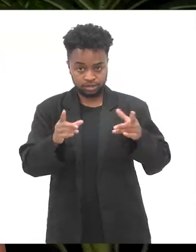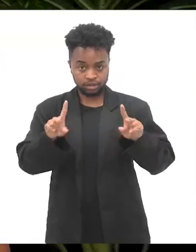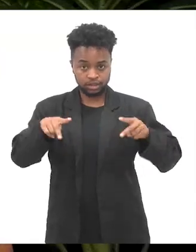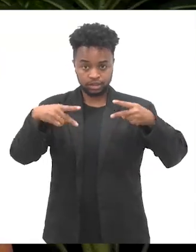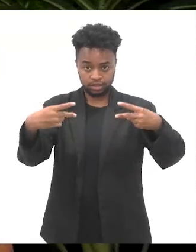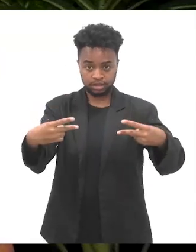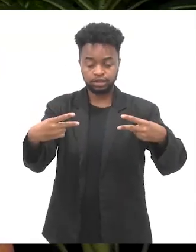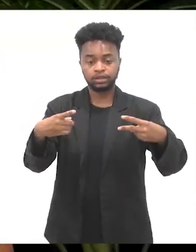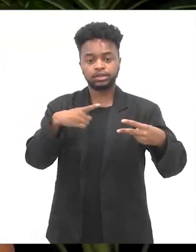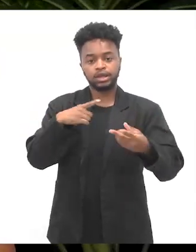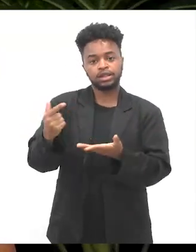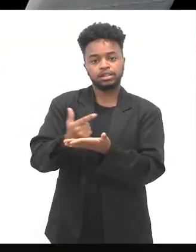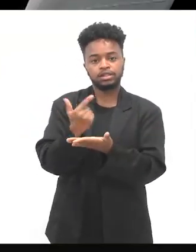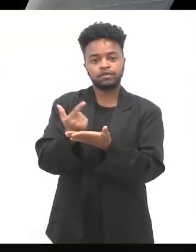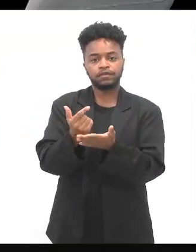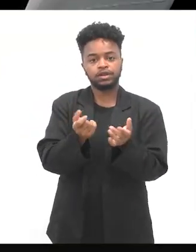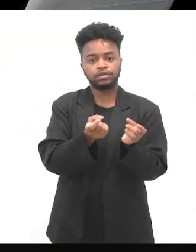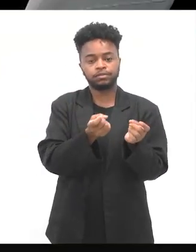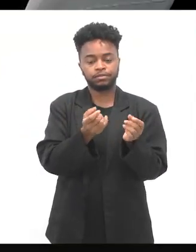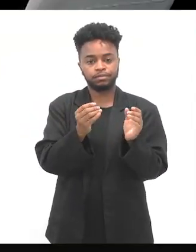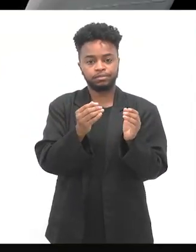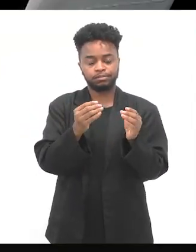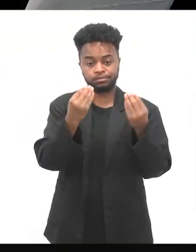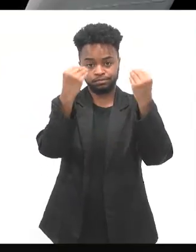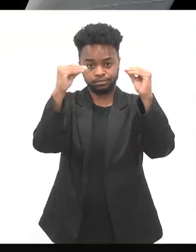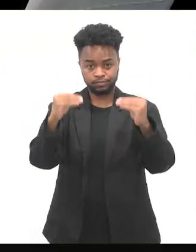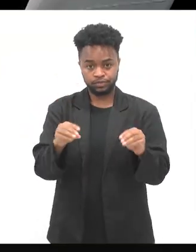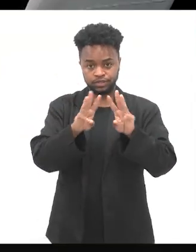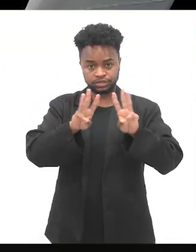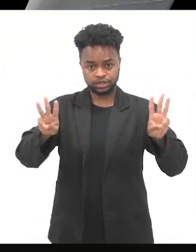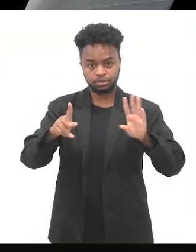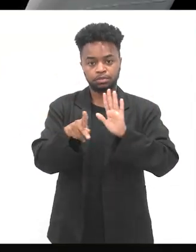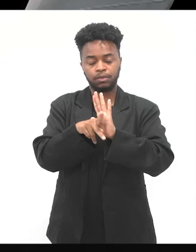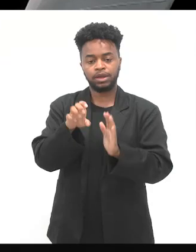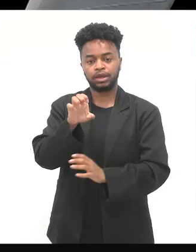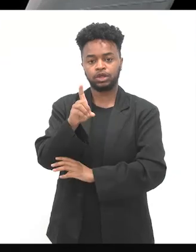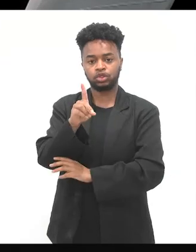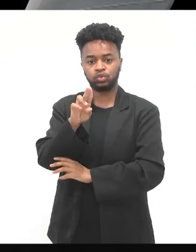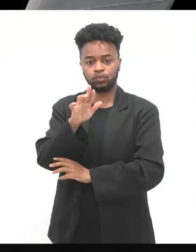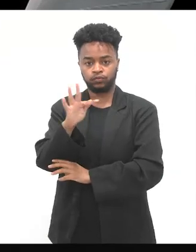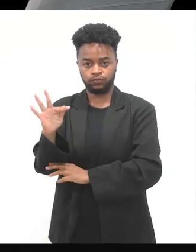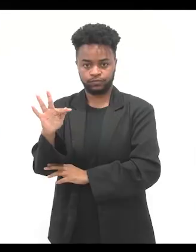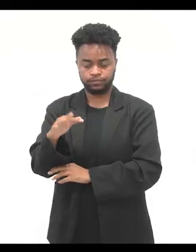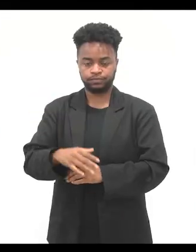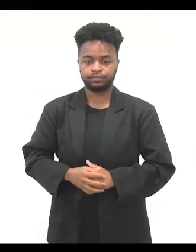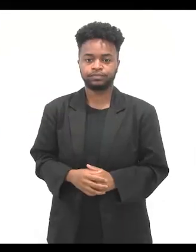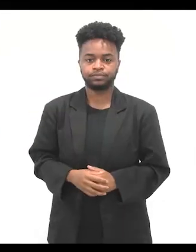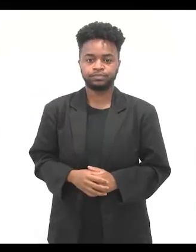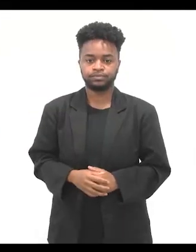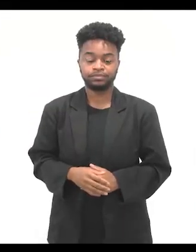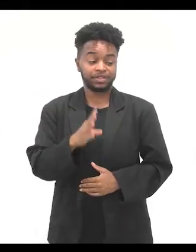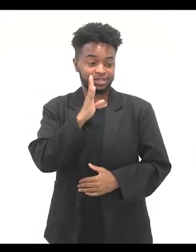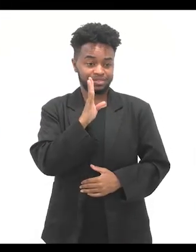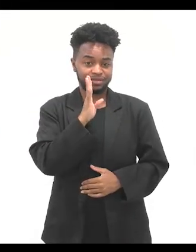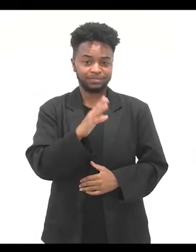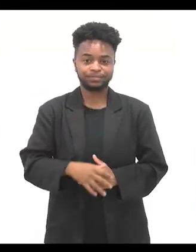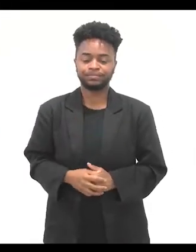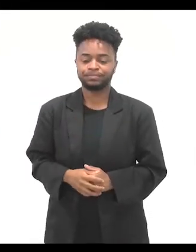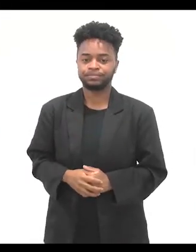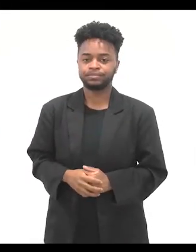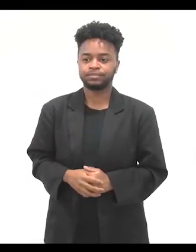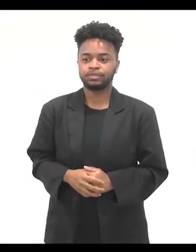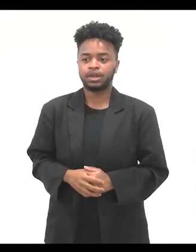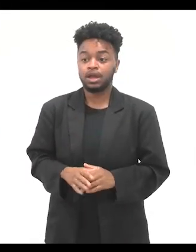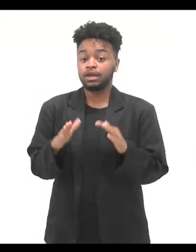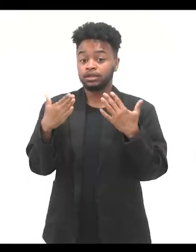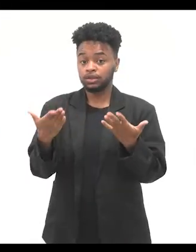EDUF também. Olha, então, qualquer legal. pessoa pode acessar esse PDF gratuitamente. Muito bacana. Então, vamos ouvir um